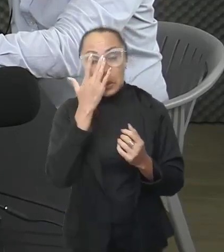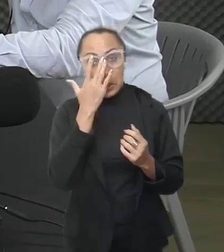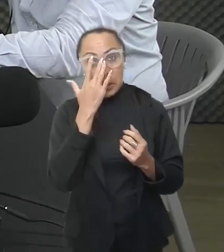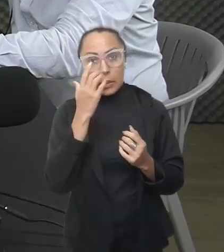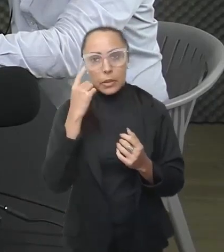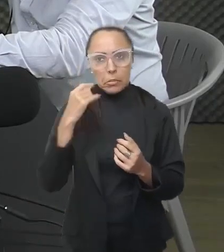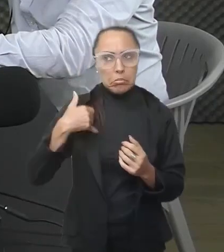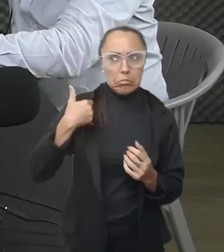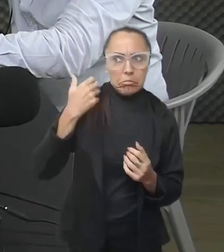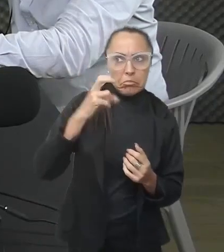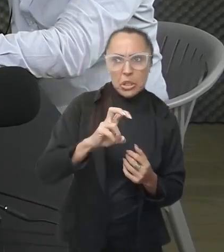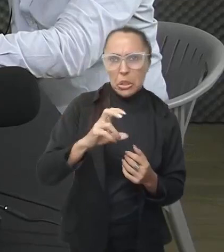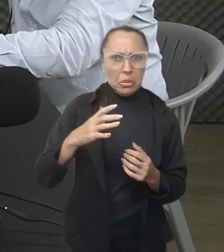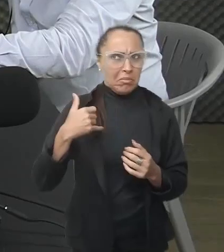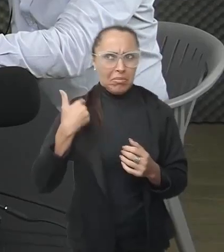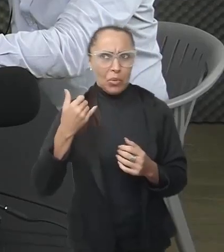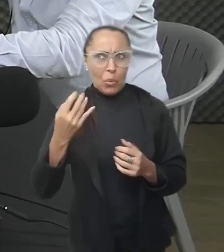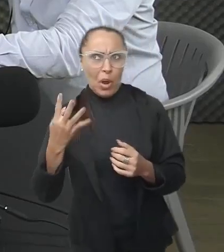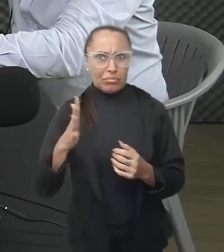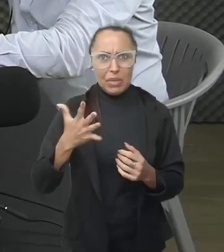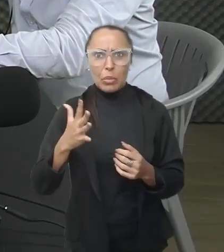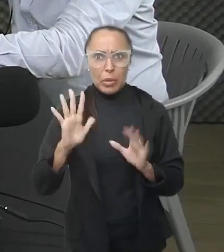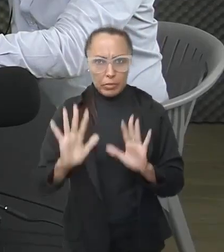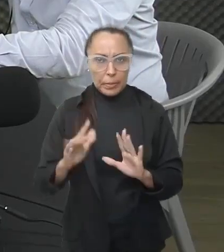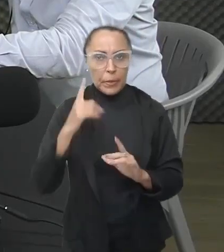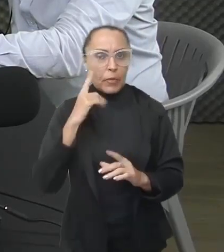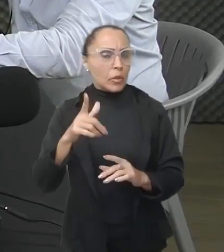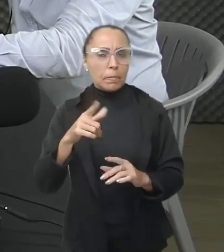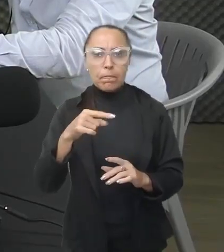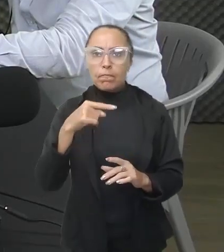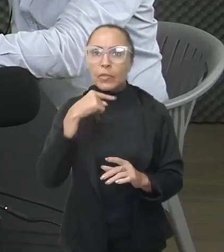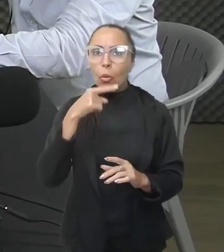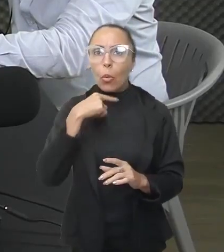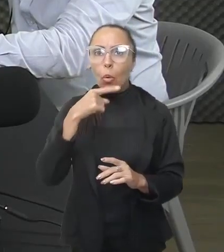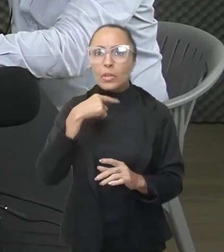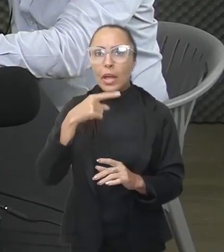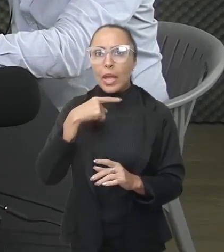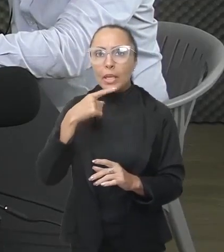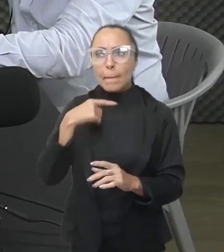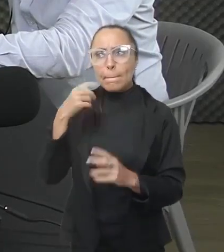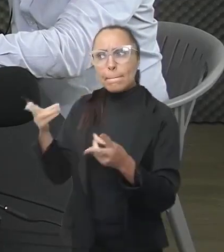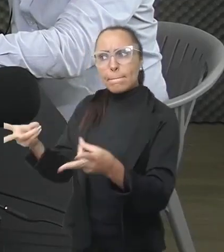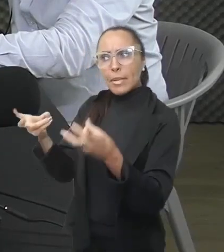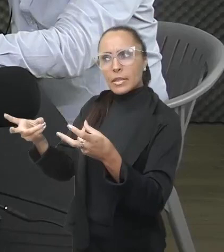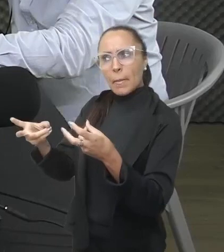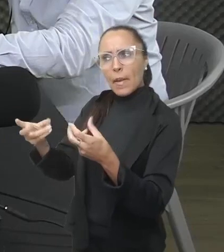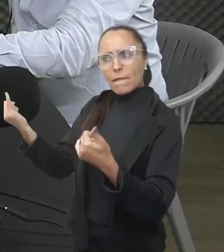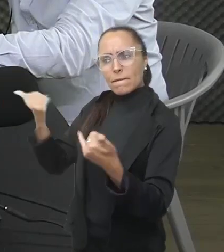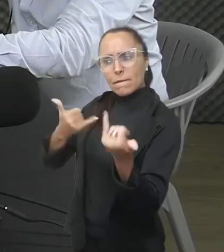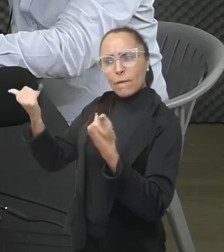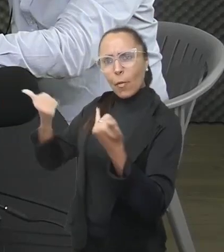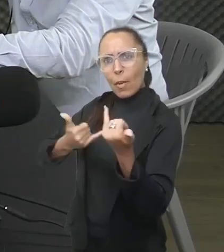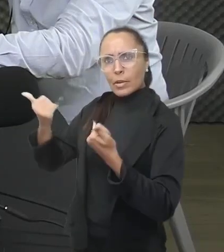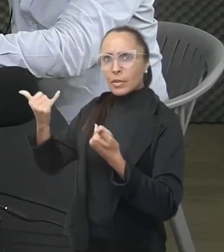5 anos, 4 anos, você não consegue extrair informações seguras para um processo,